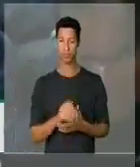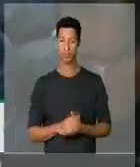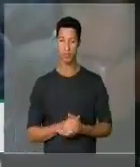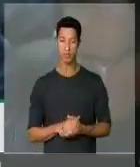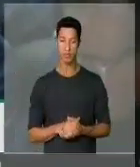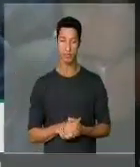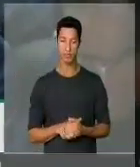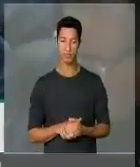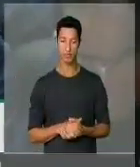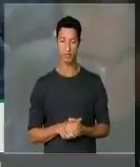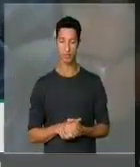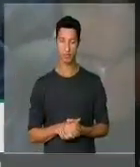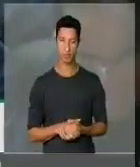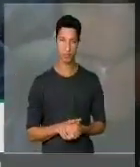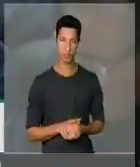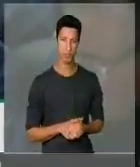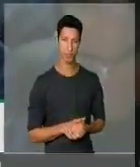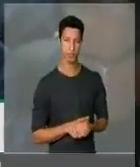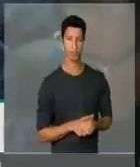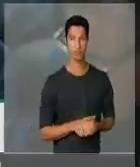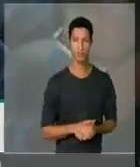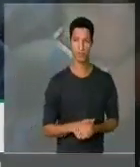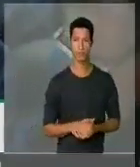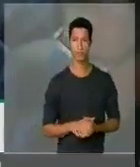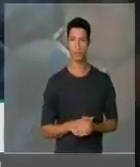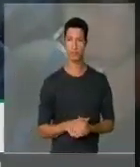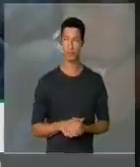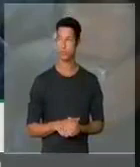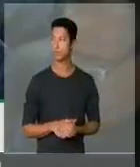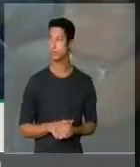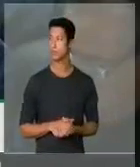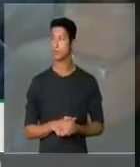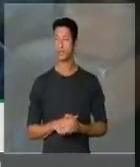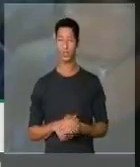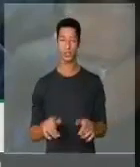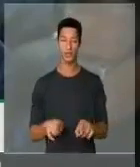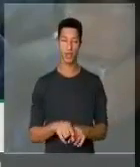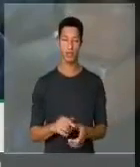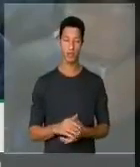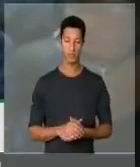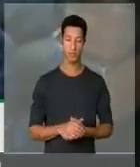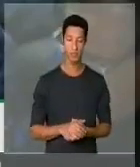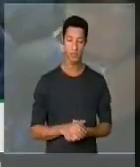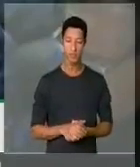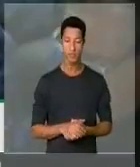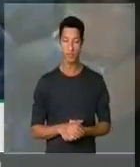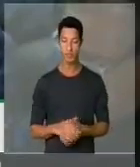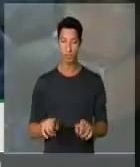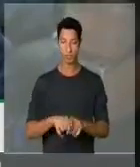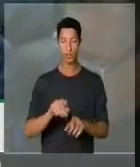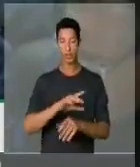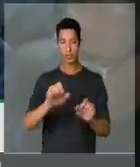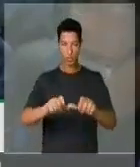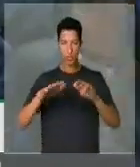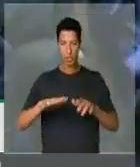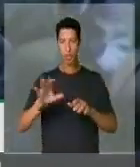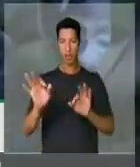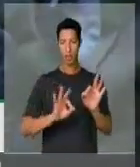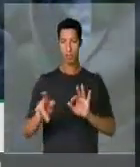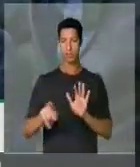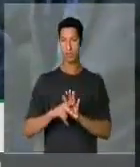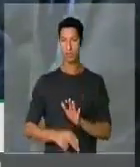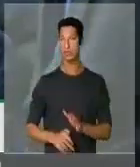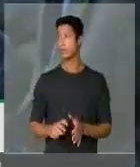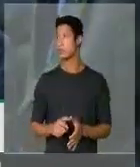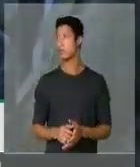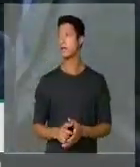reunião extraordinária, o seu horário poderá coincidir com a ordem do dia da sessão ordinária